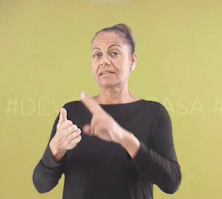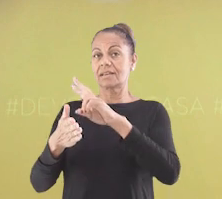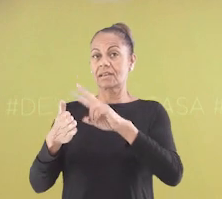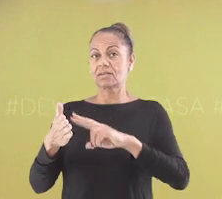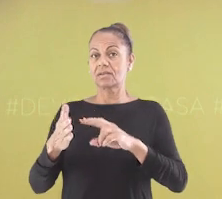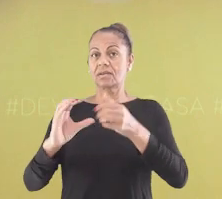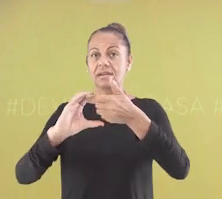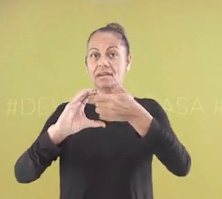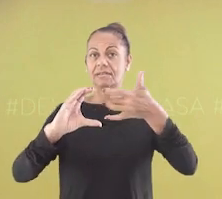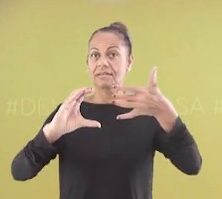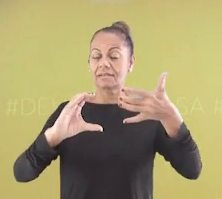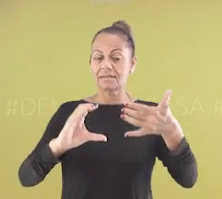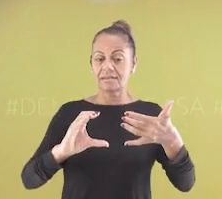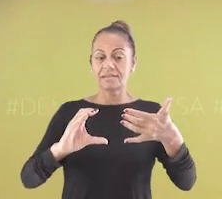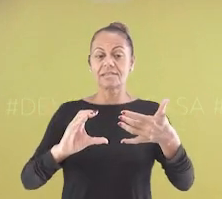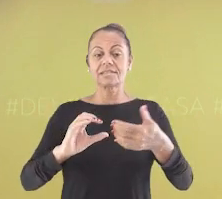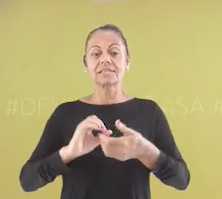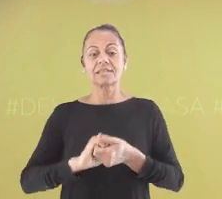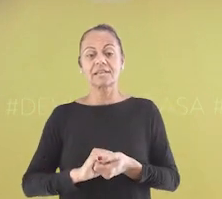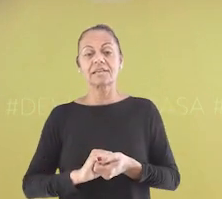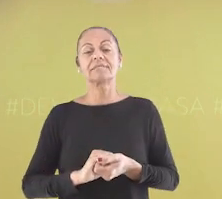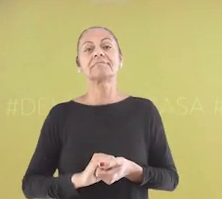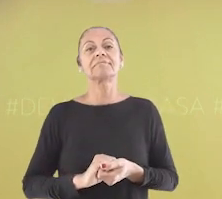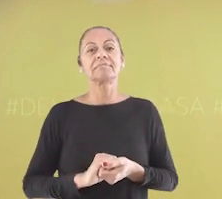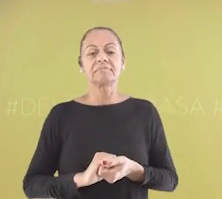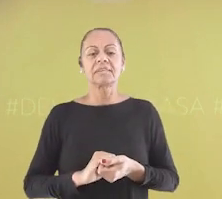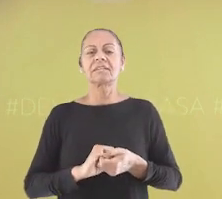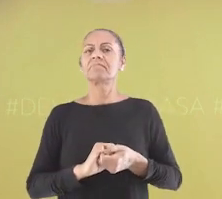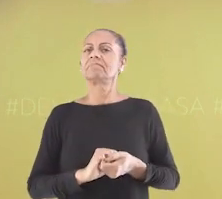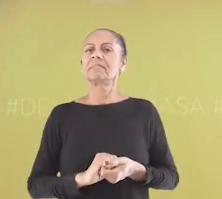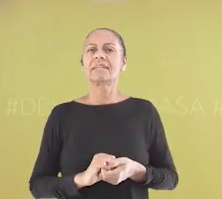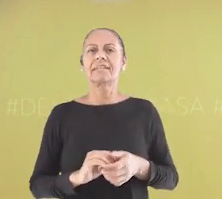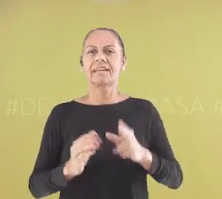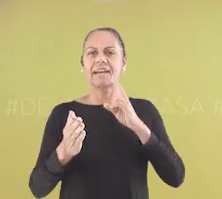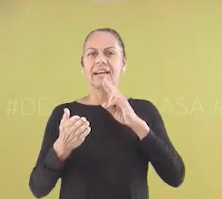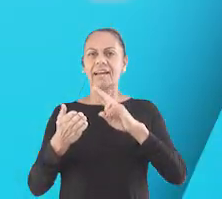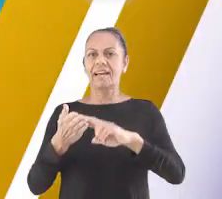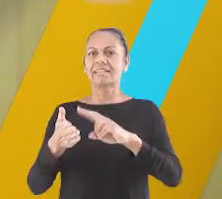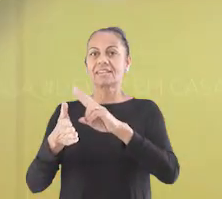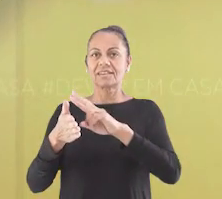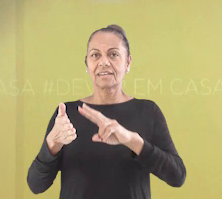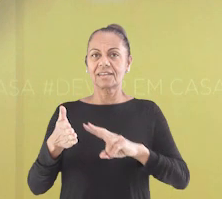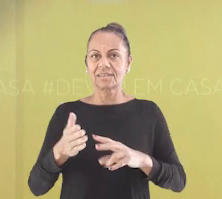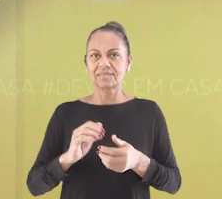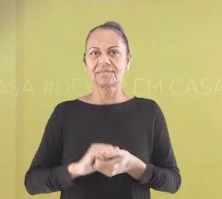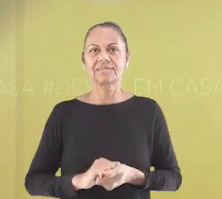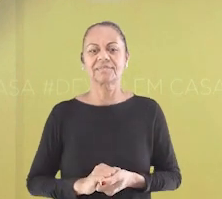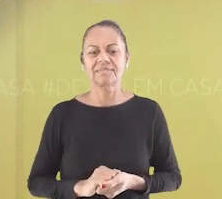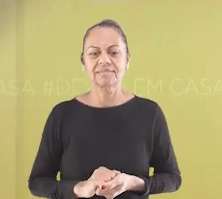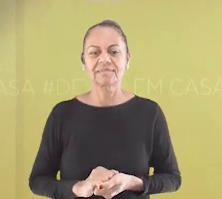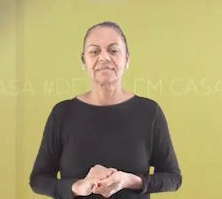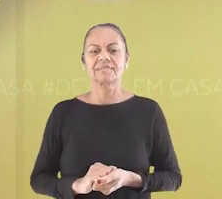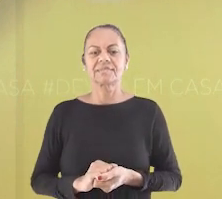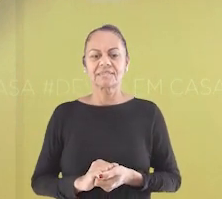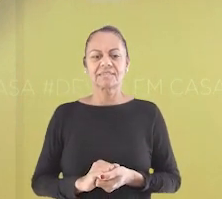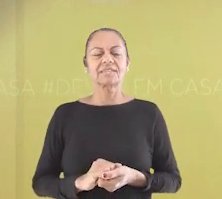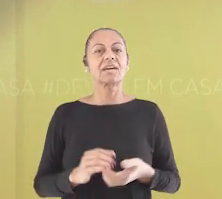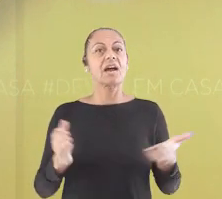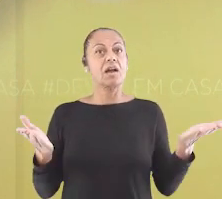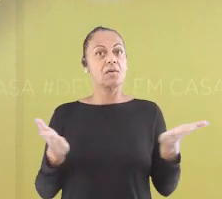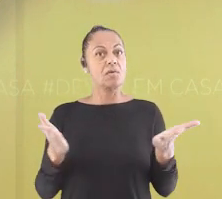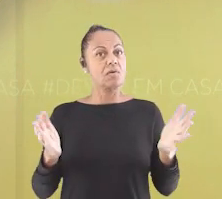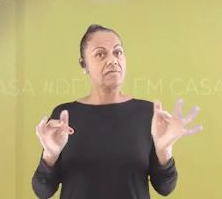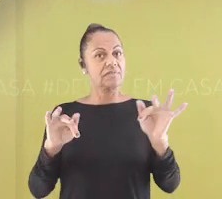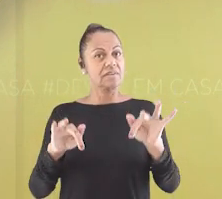vocativo, pronomes de tratamento e as diferenças entre a carta normal e a carta do leitor. E atenção, última chamada